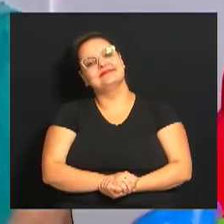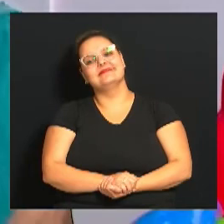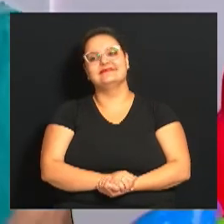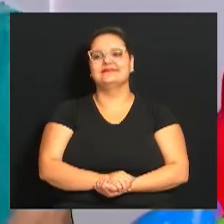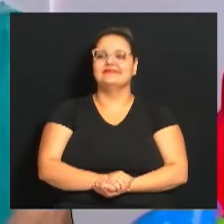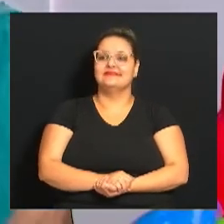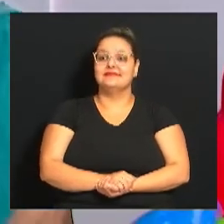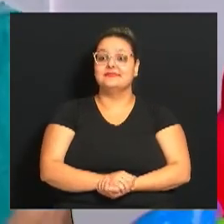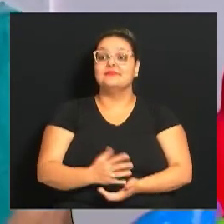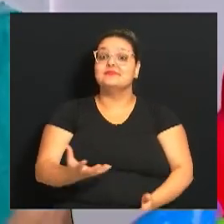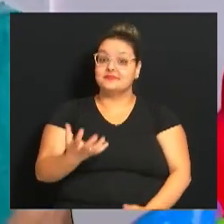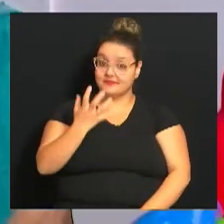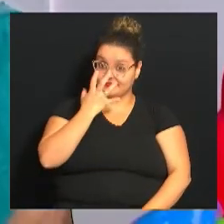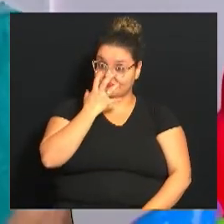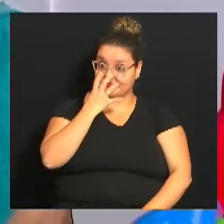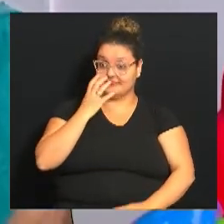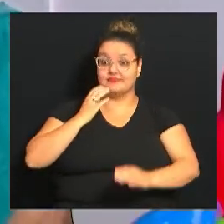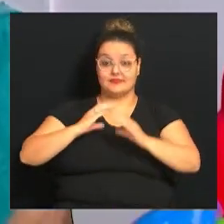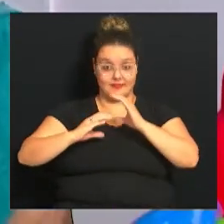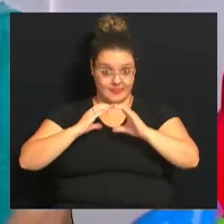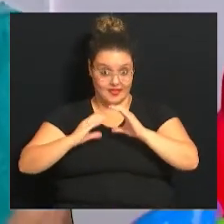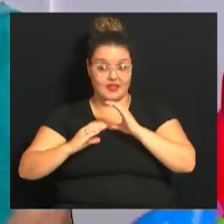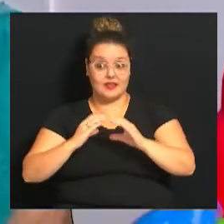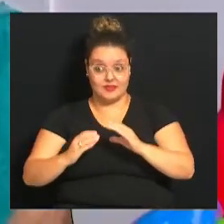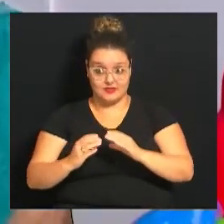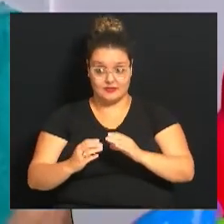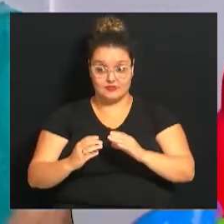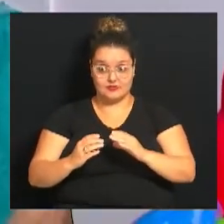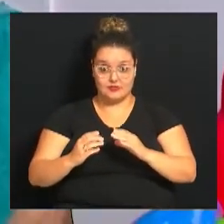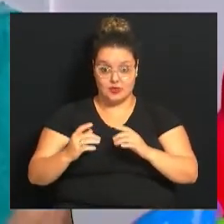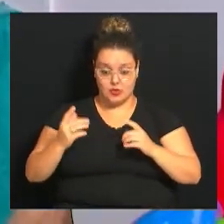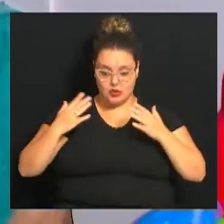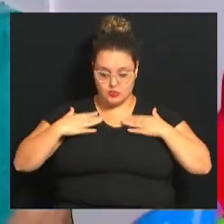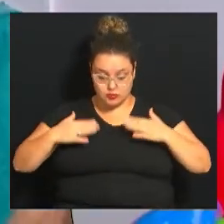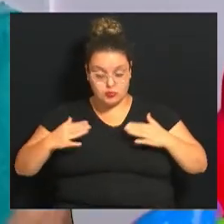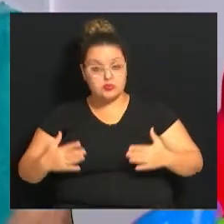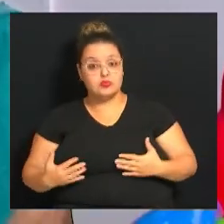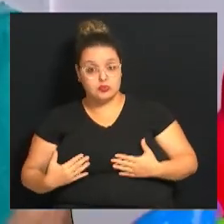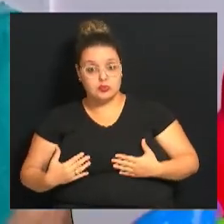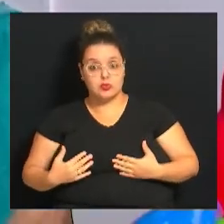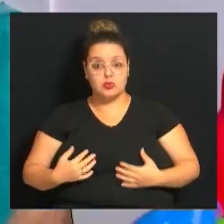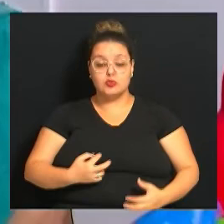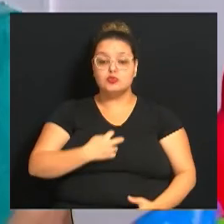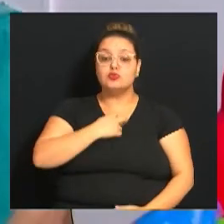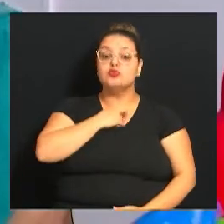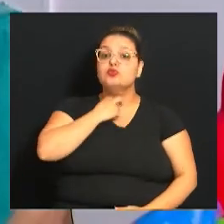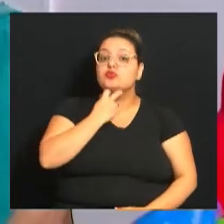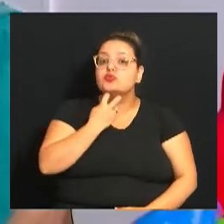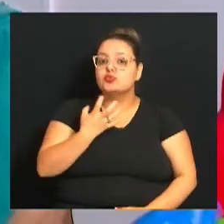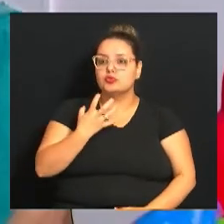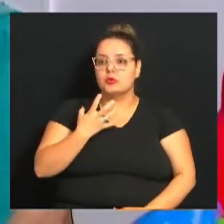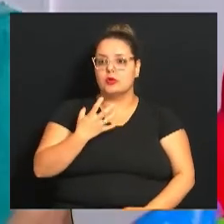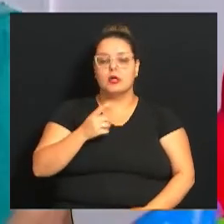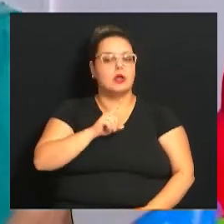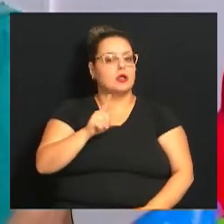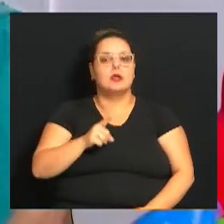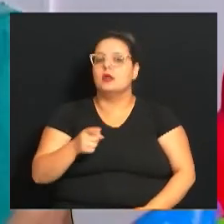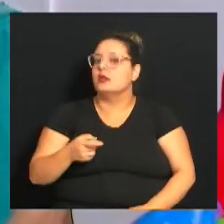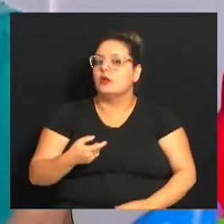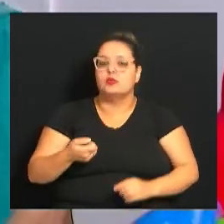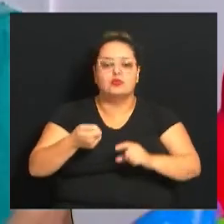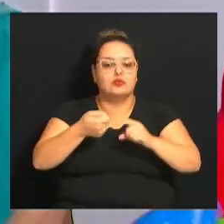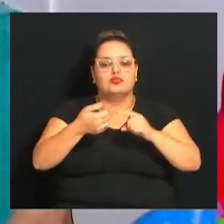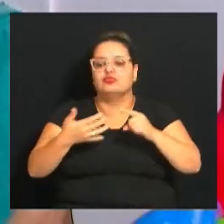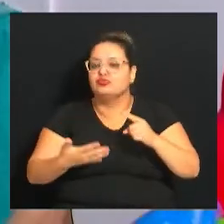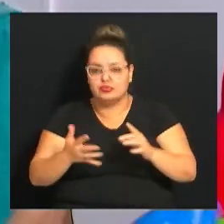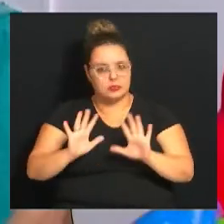O cachorro se comunica muito mais através das expressões corporais e do nosso tom de voz, não propriamente do nosso vocabulário. É bem comum a